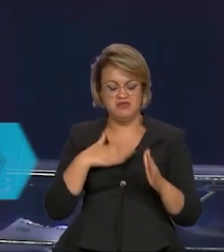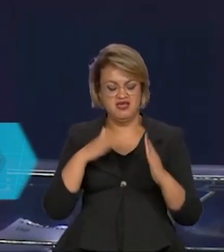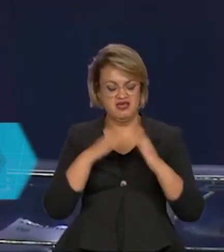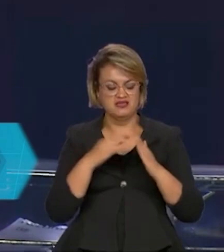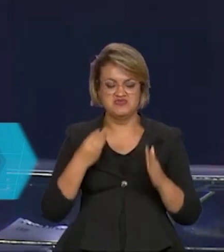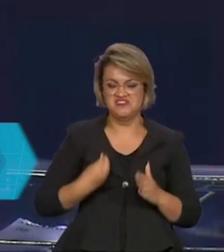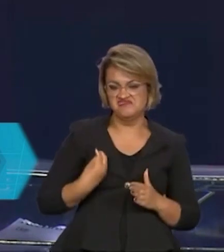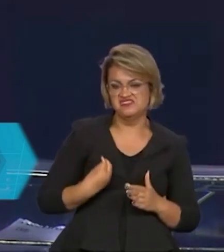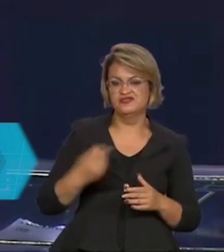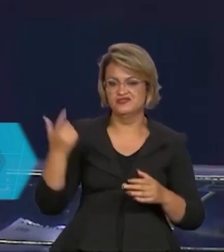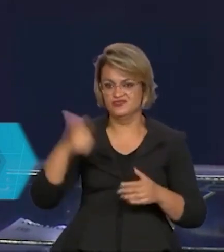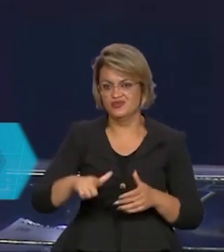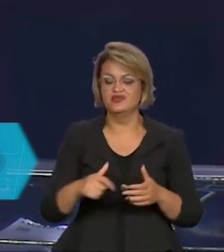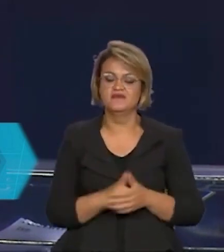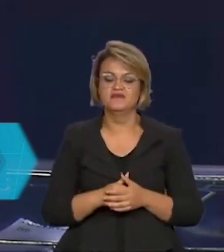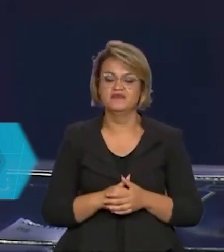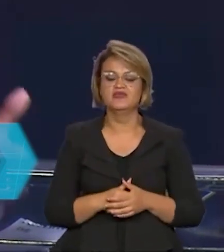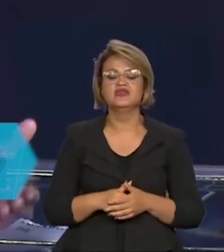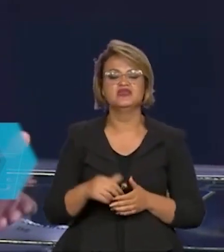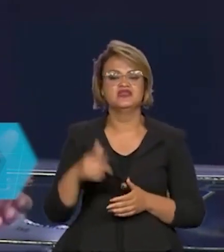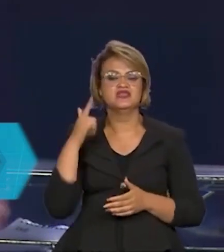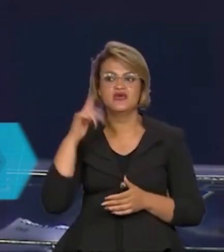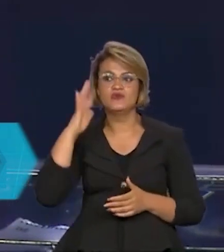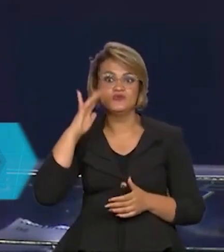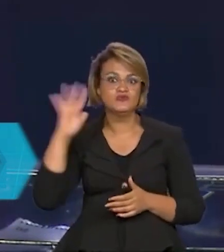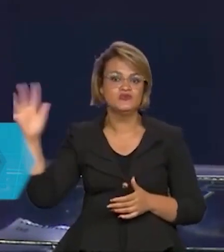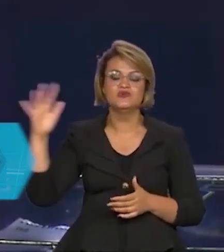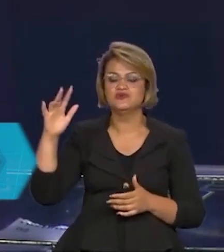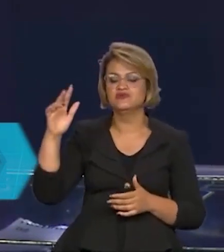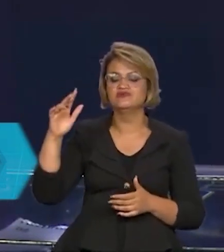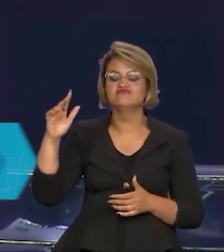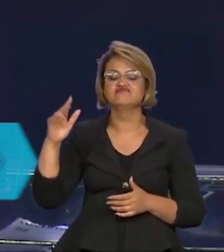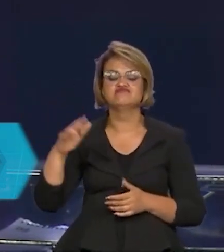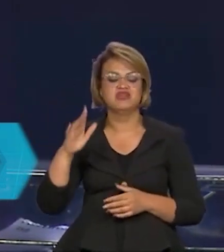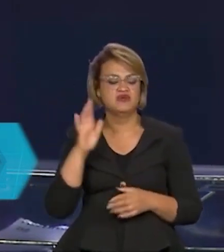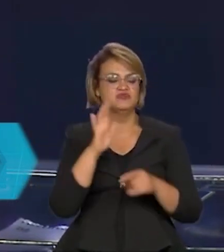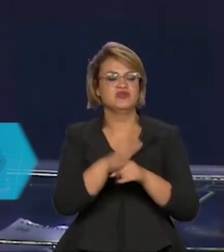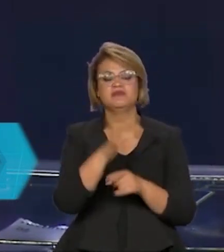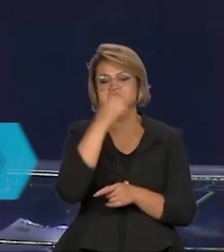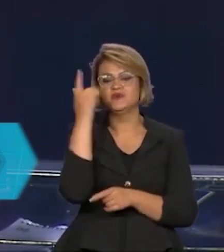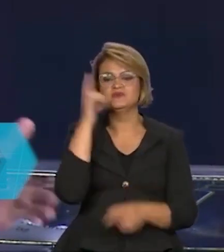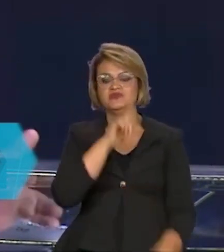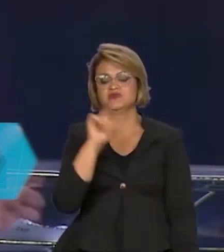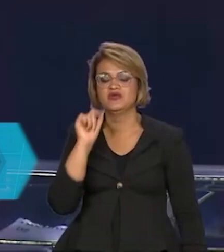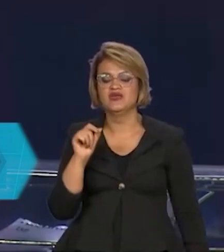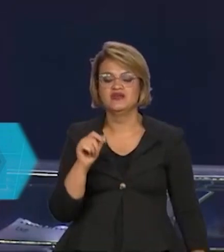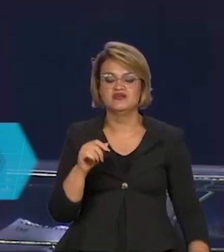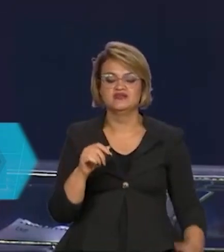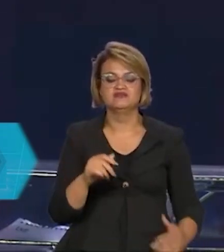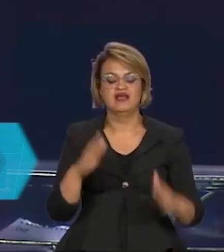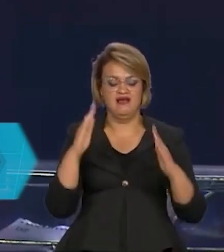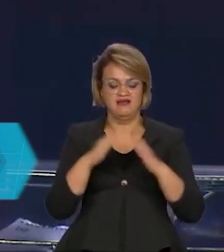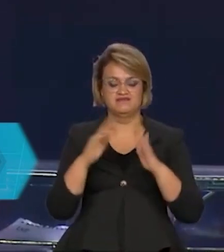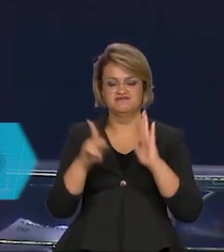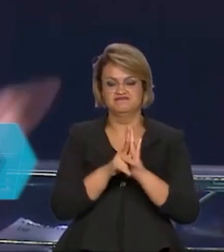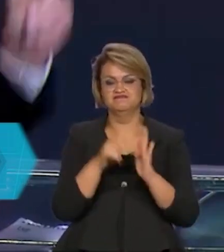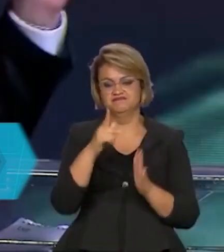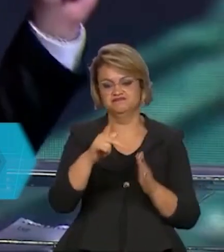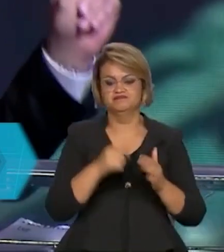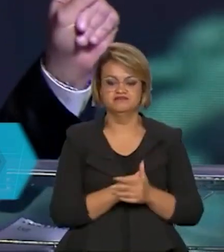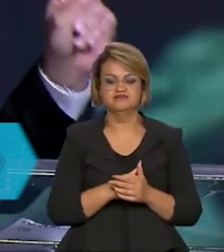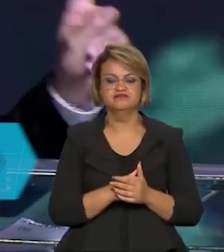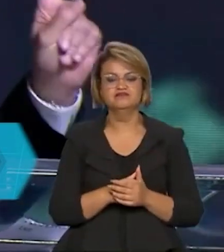Minha Vida que é realizar o maior sonho que a família pode ter que a poder chegar a casa própria